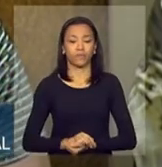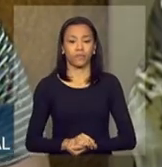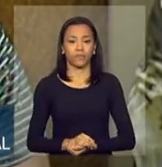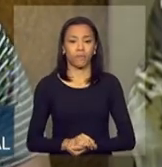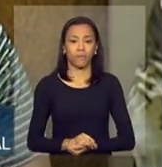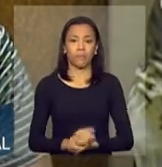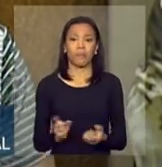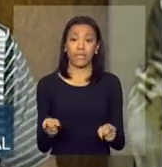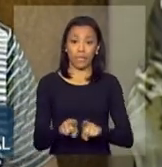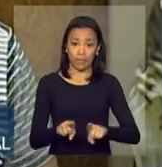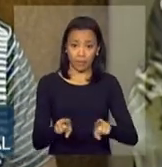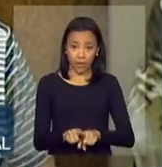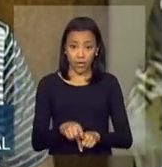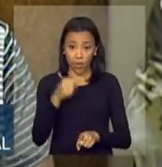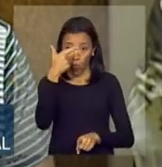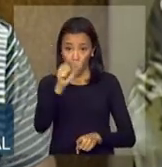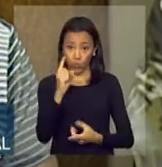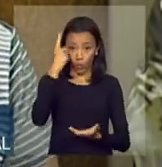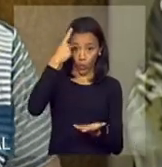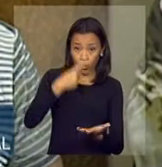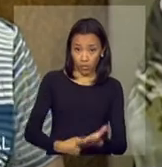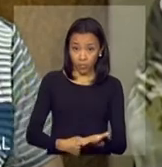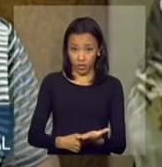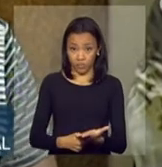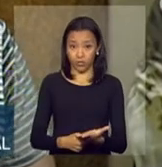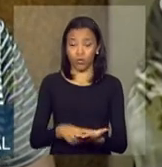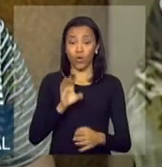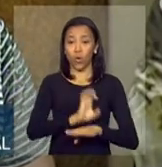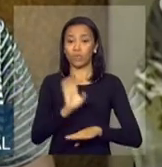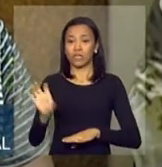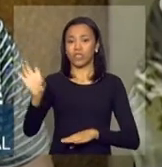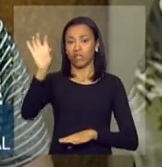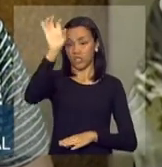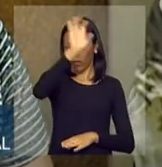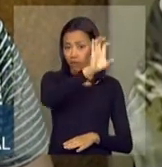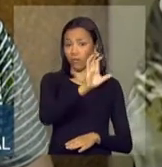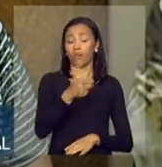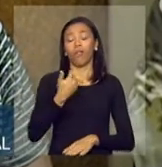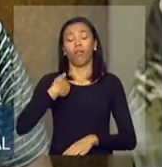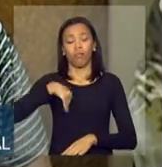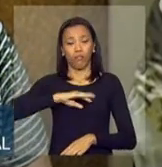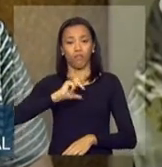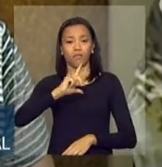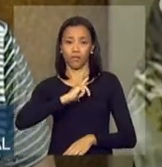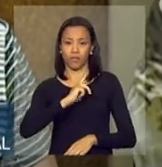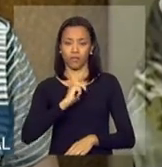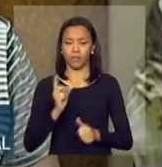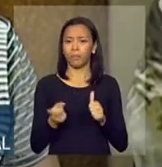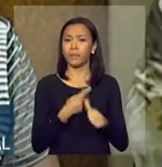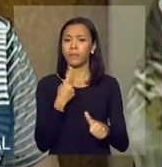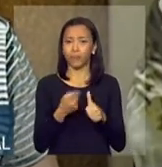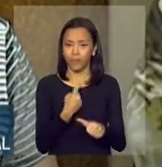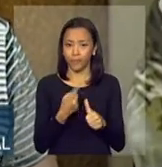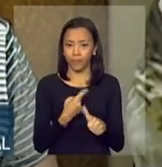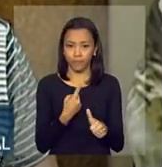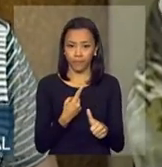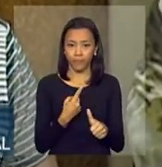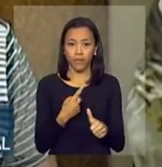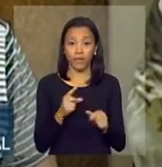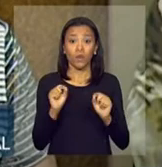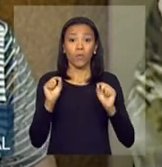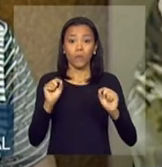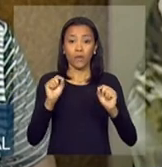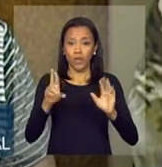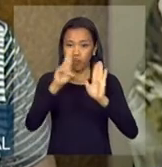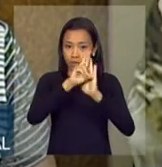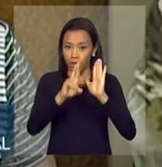Em relação ao Pacto Federativo, nós temos a considerar, primeiro, sobre os